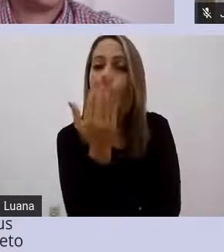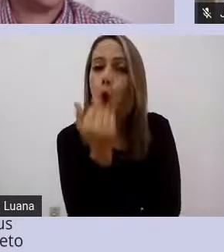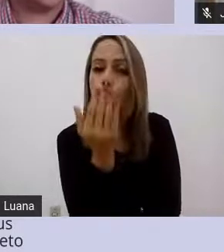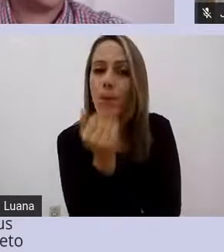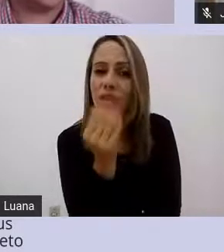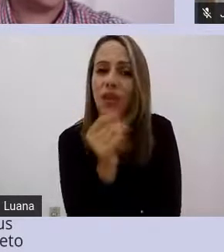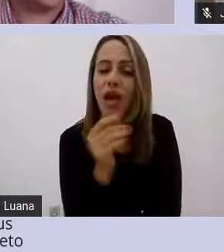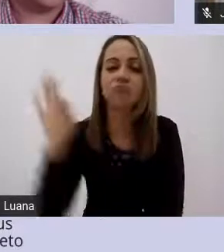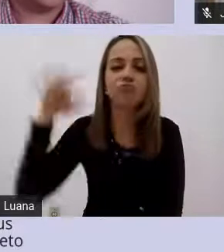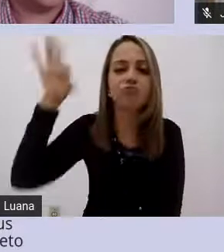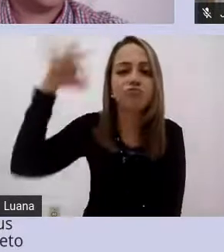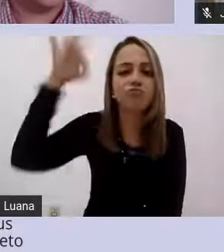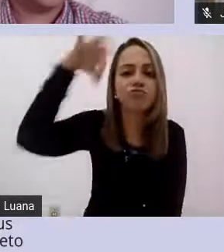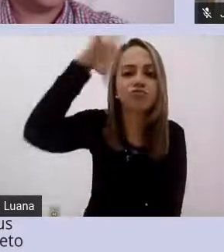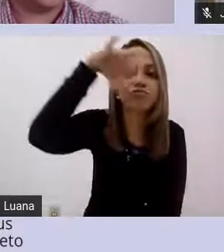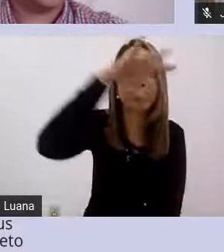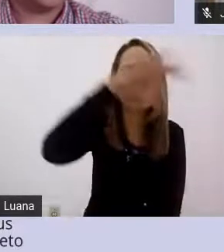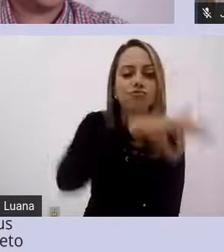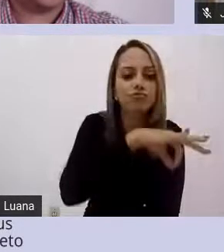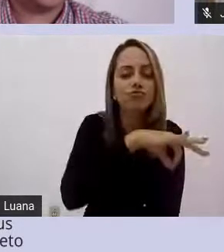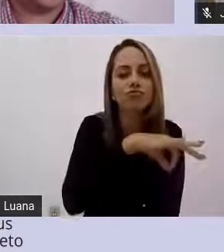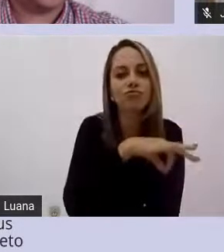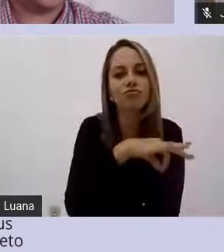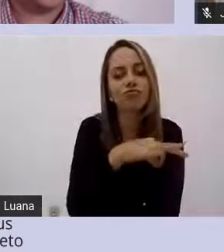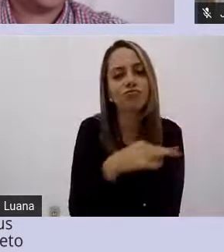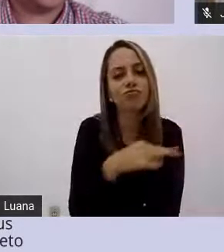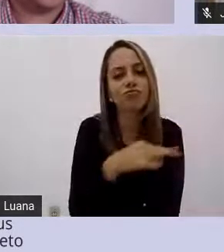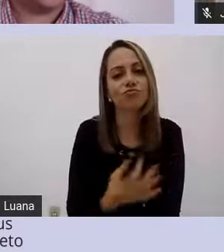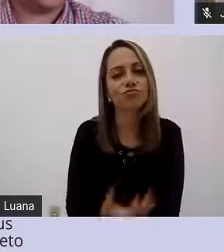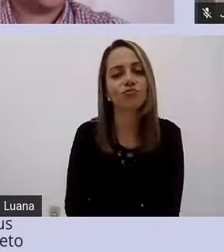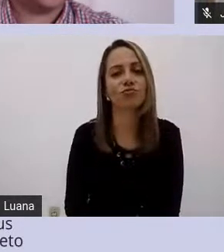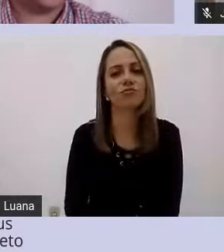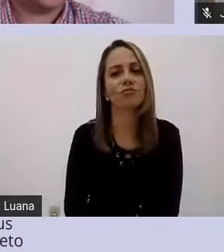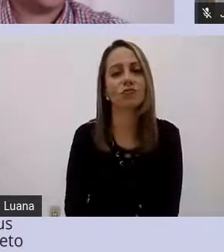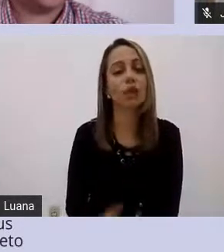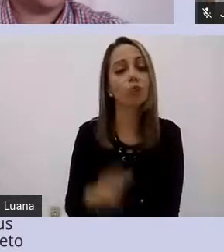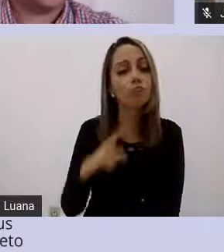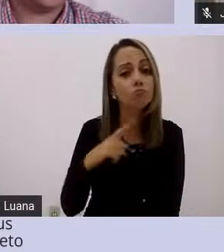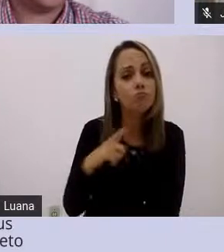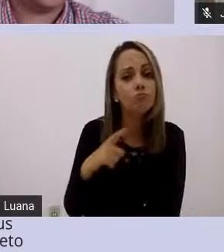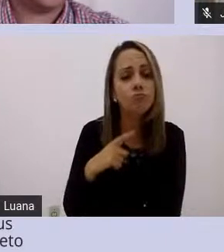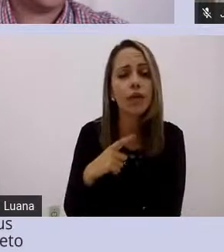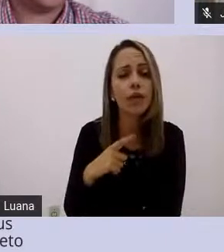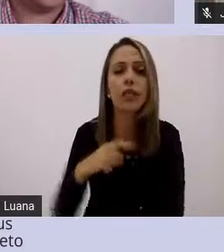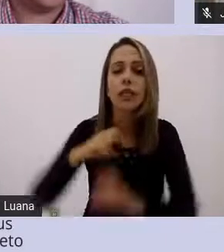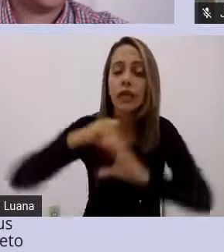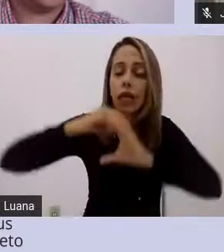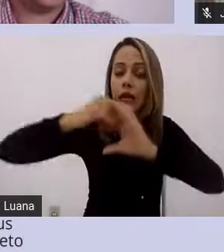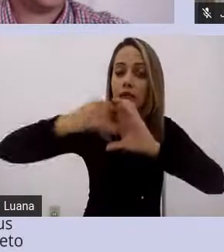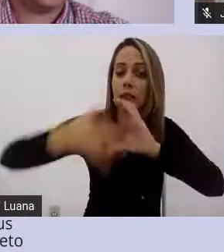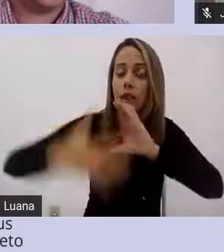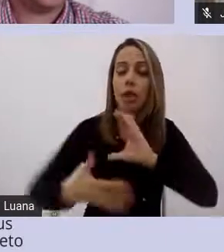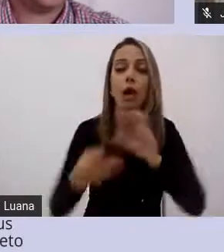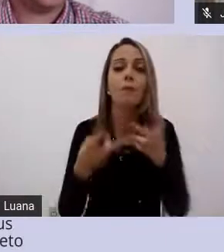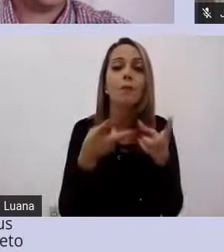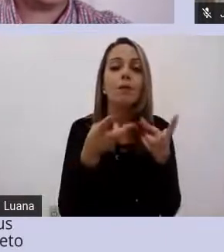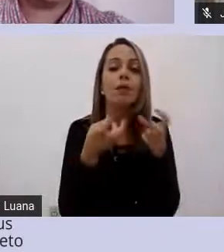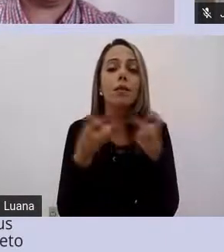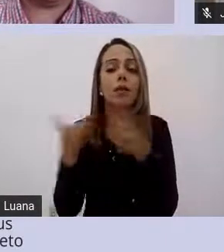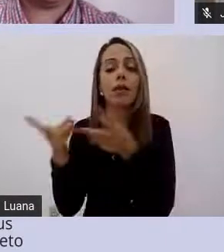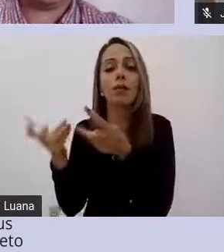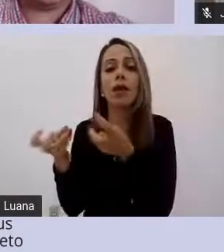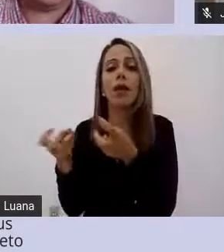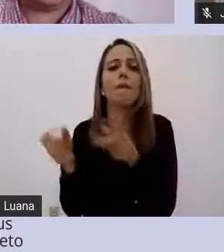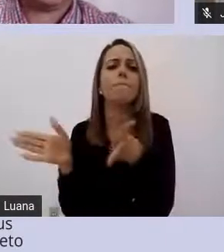você usa, né, os atores usam esses traços para dizer o que é de um e o que é de outro. Hoje